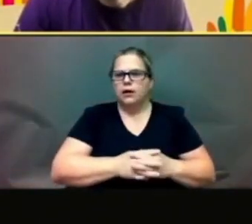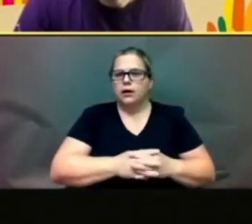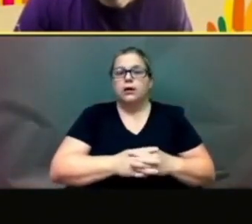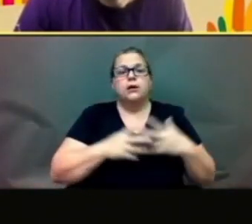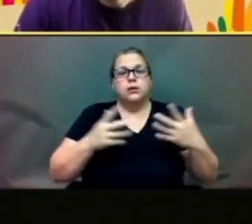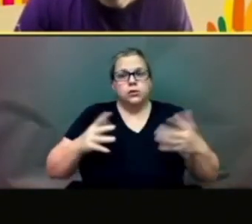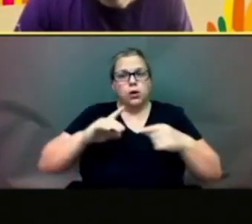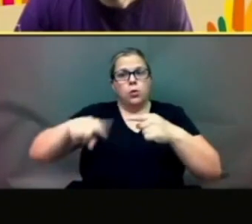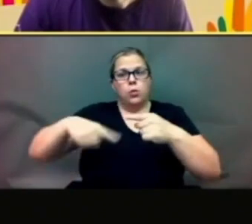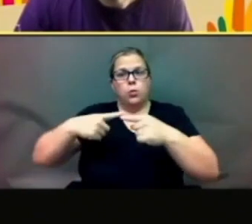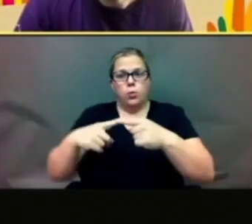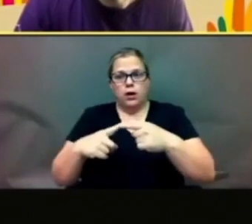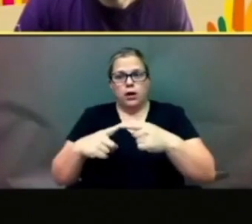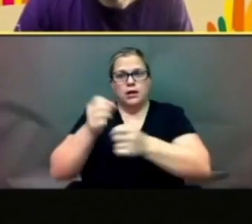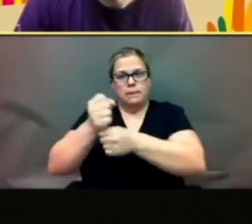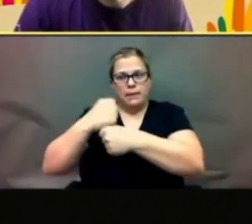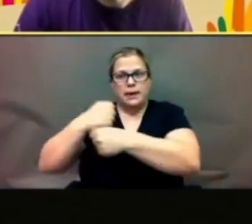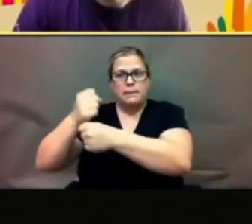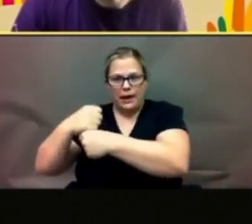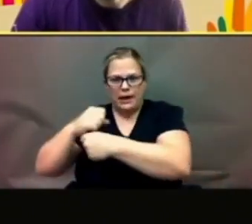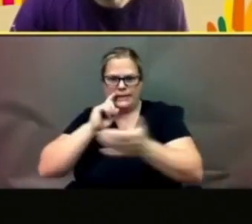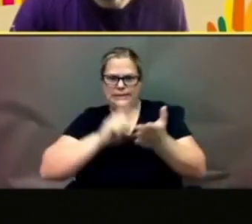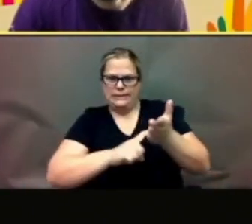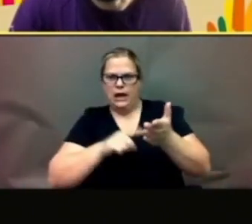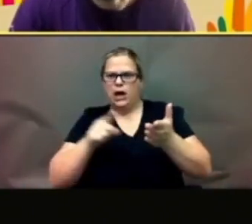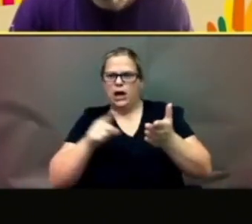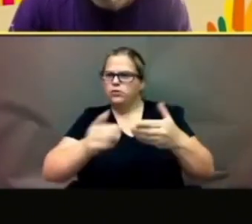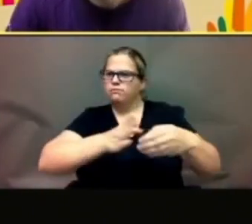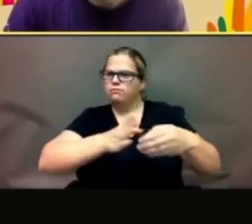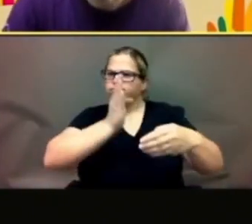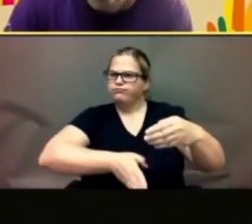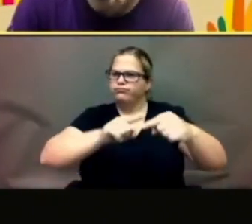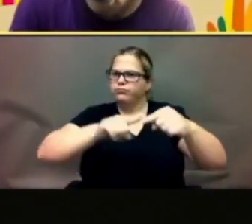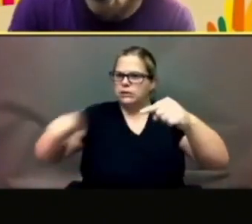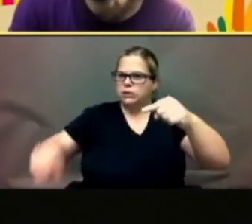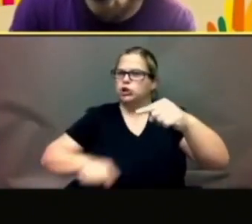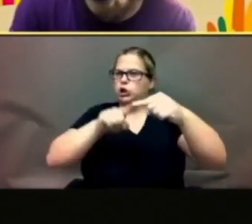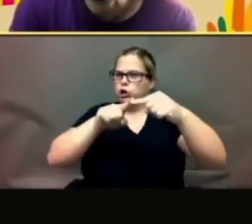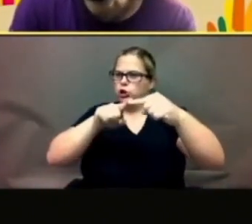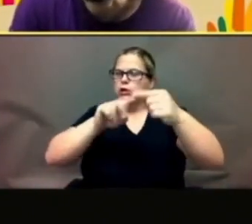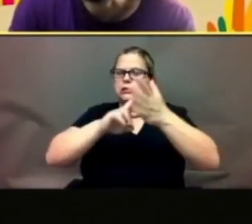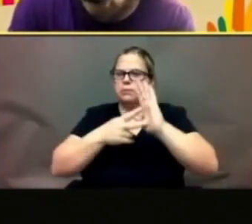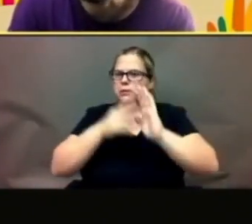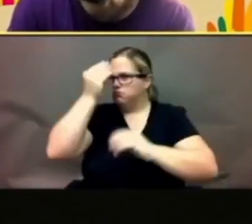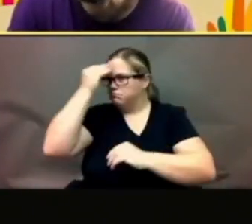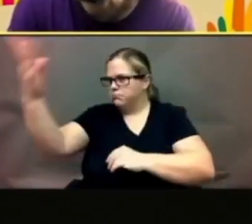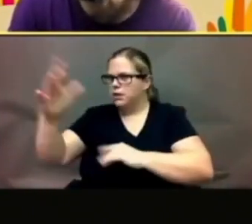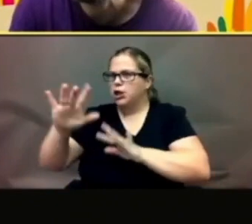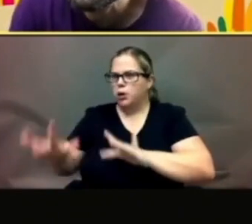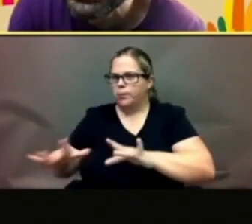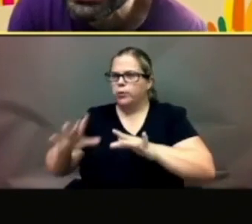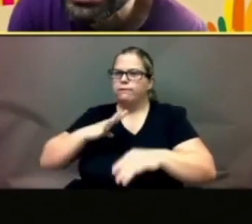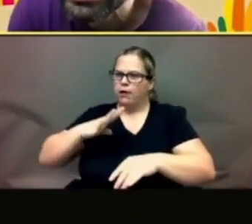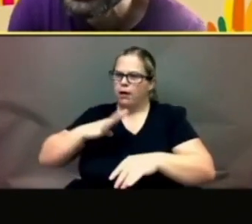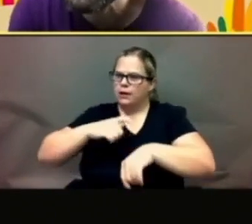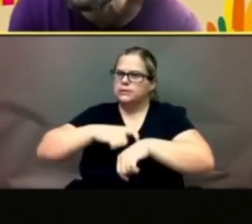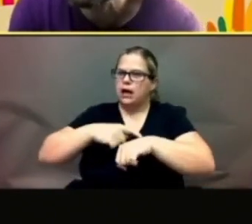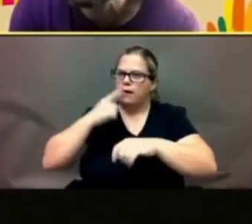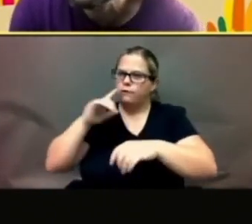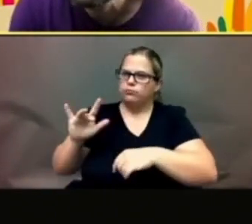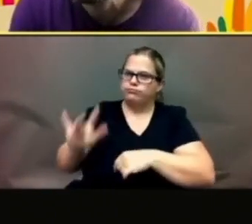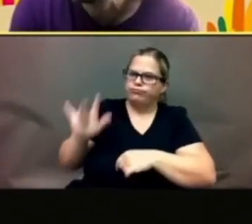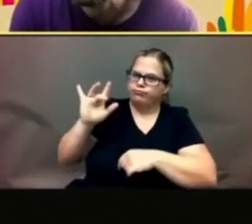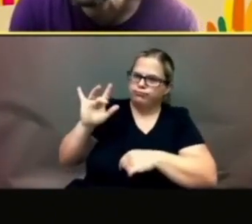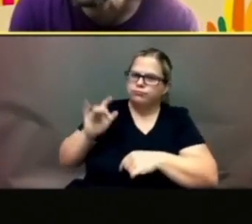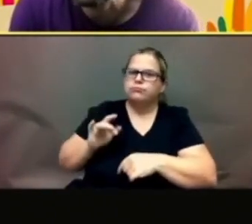Quando o Makemake detecta que você completou um